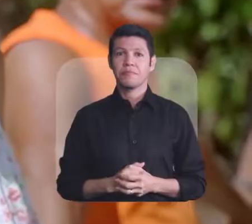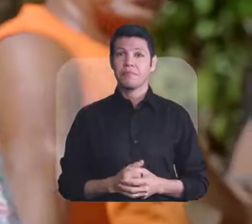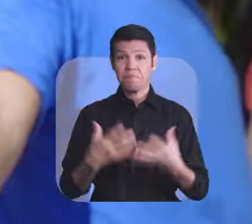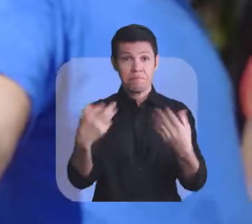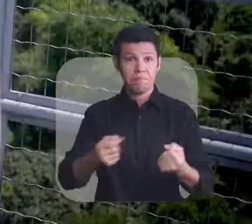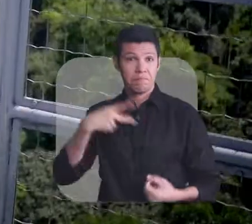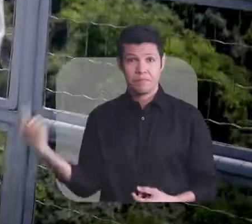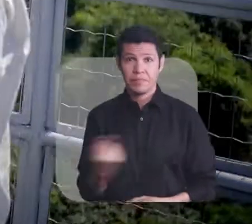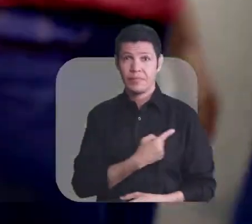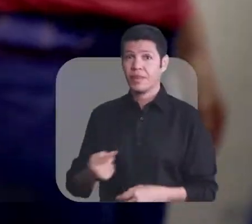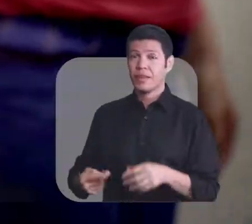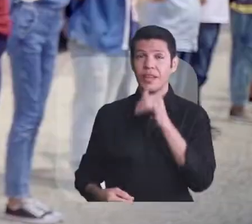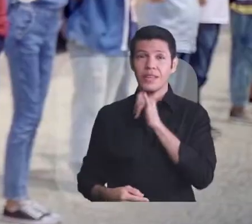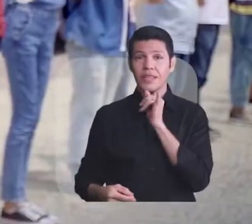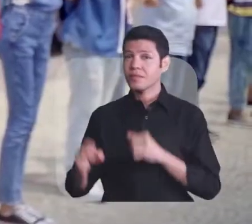negócios.